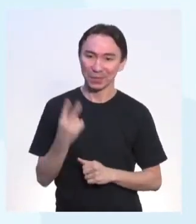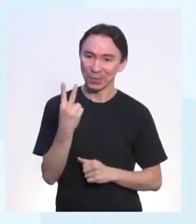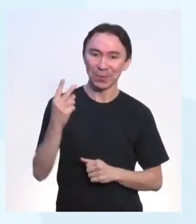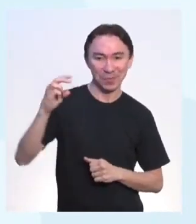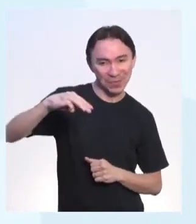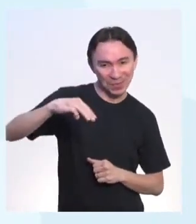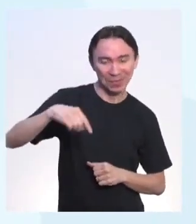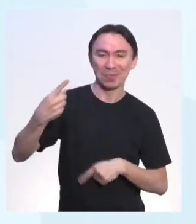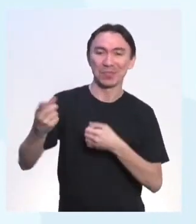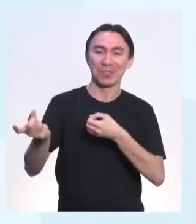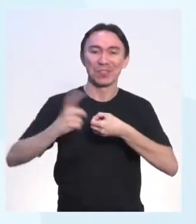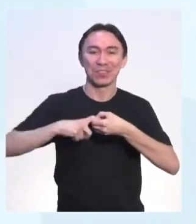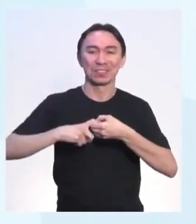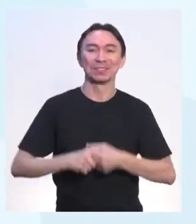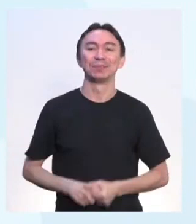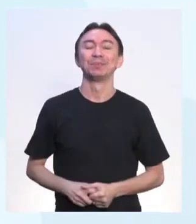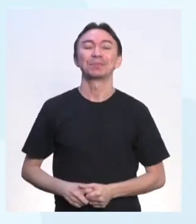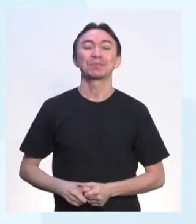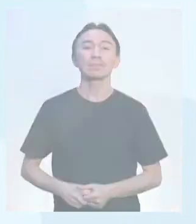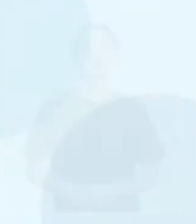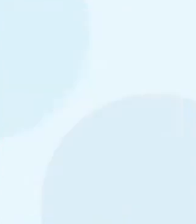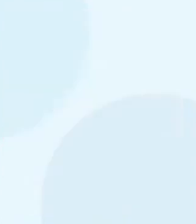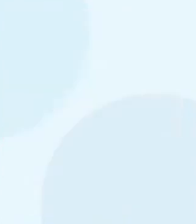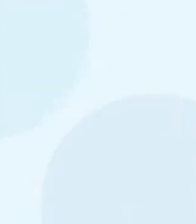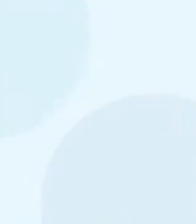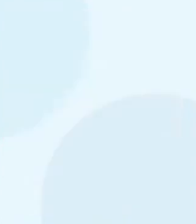2 minutos e voltamos.